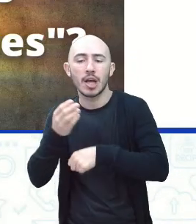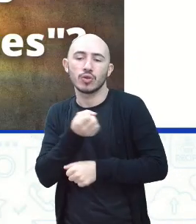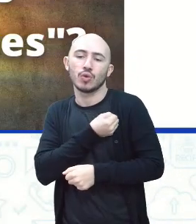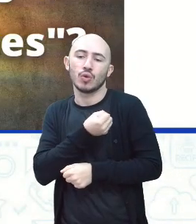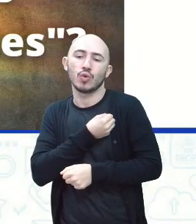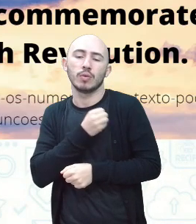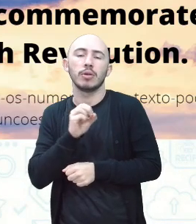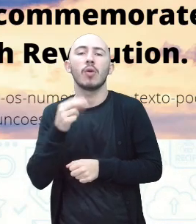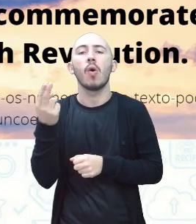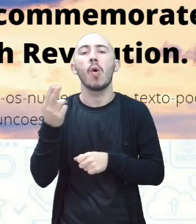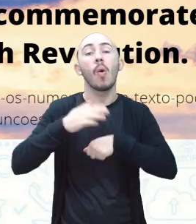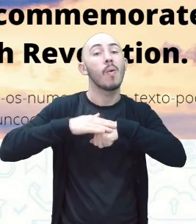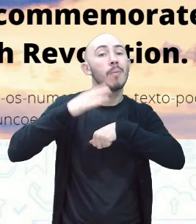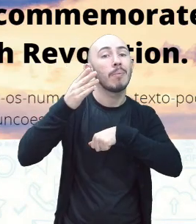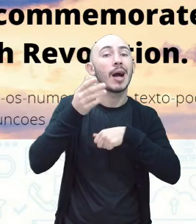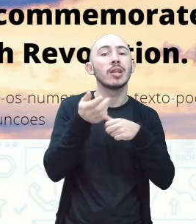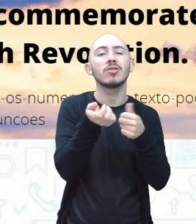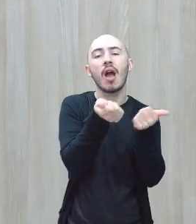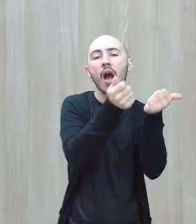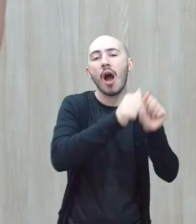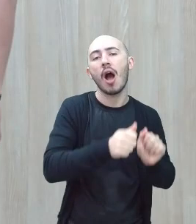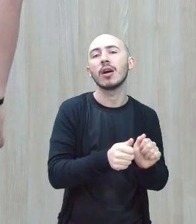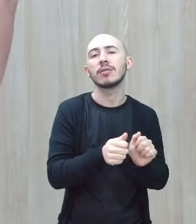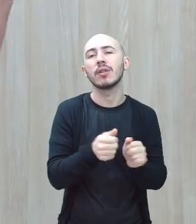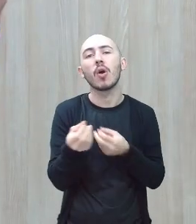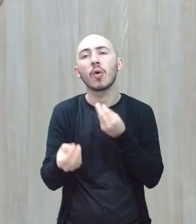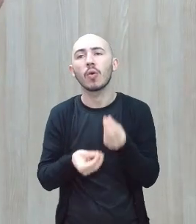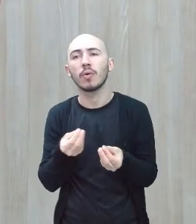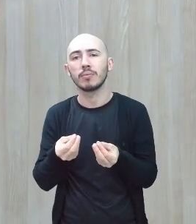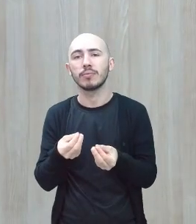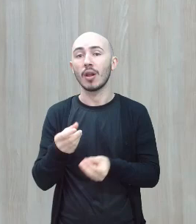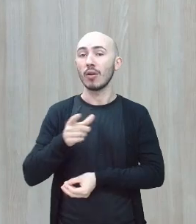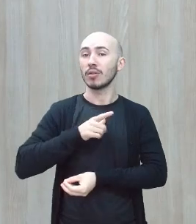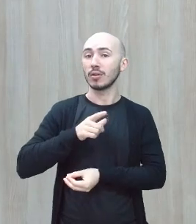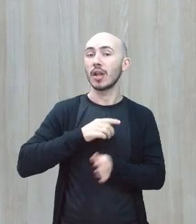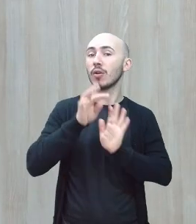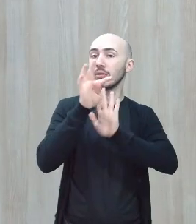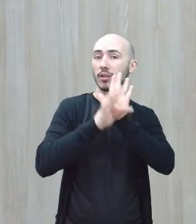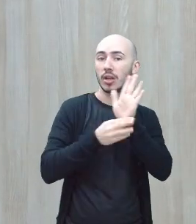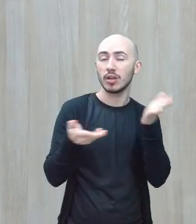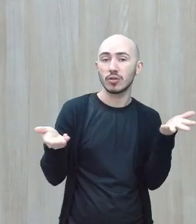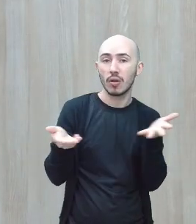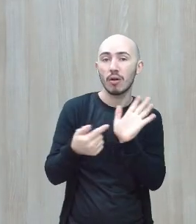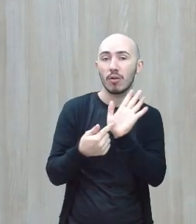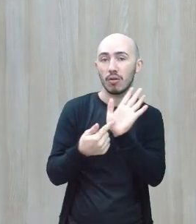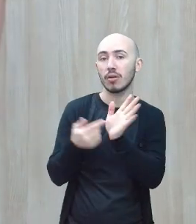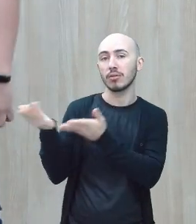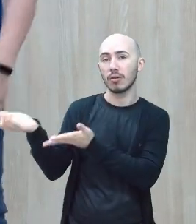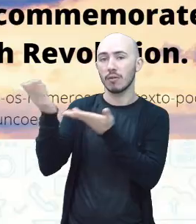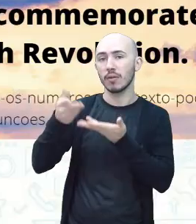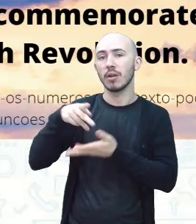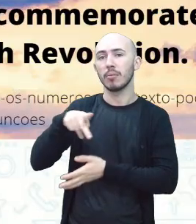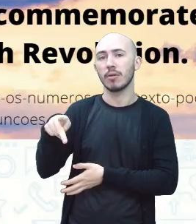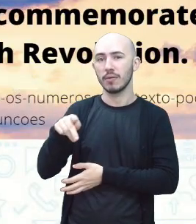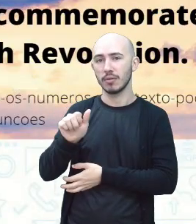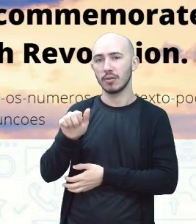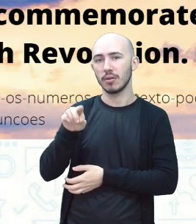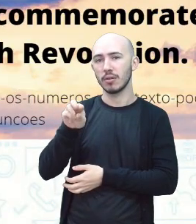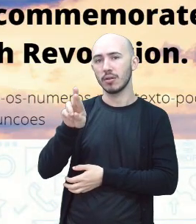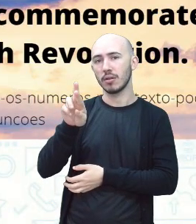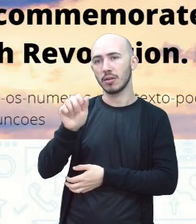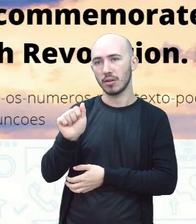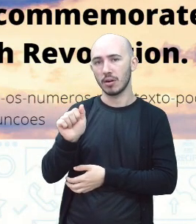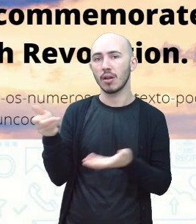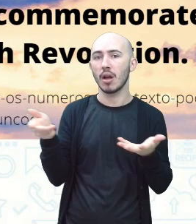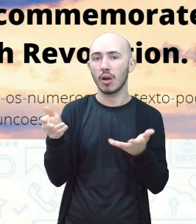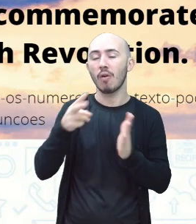mais das artes? Né? E aqui a gente tem um texto e nosso professor André vai entrar agora de cabeça. Seguinte, temos aí, gente. Primeiro em inglês,